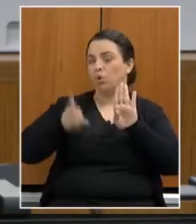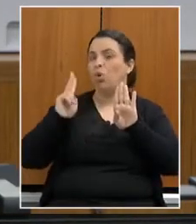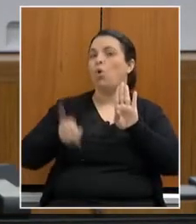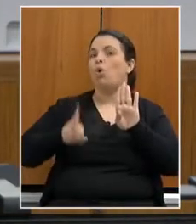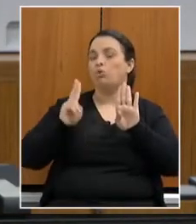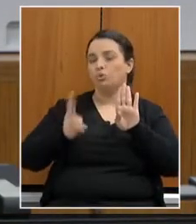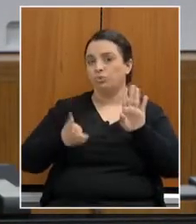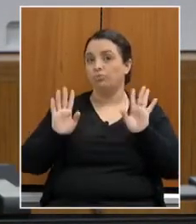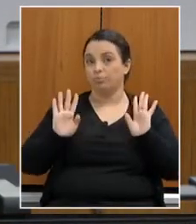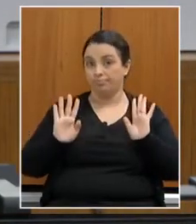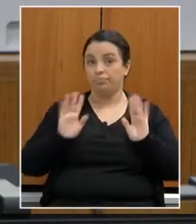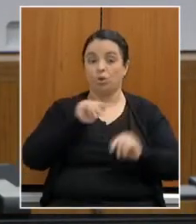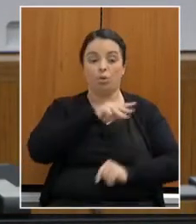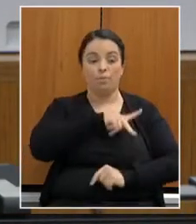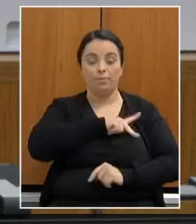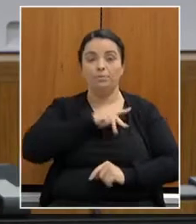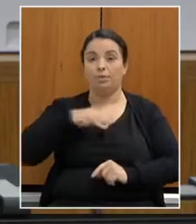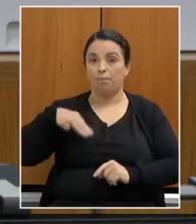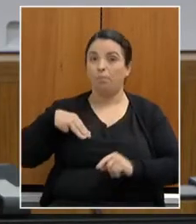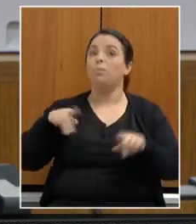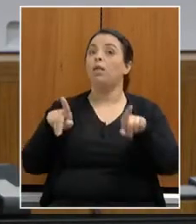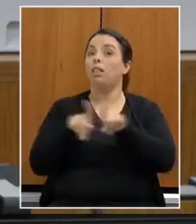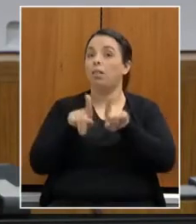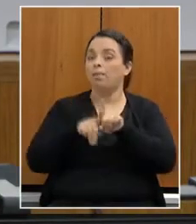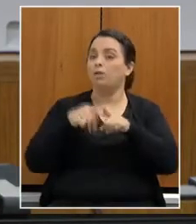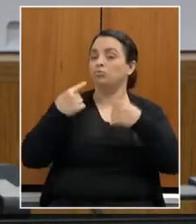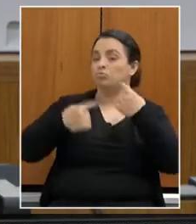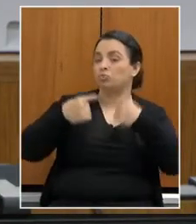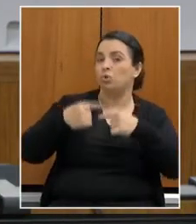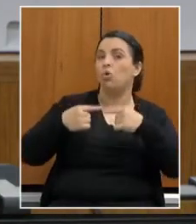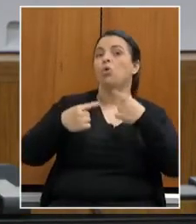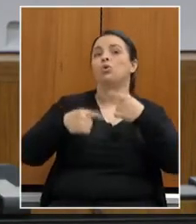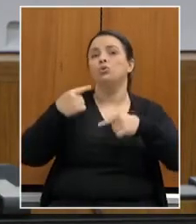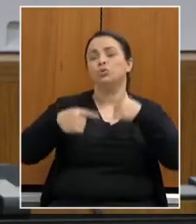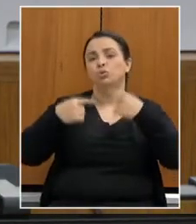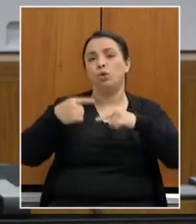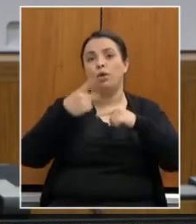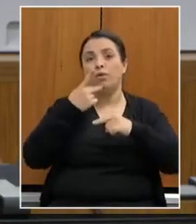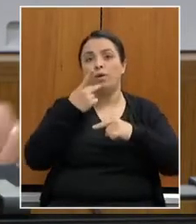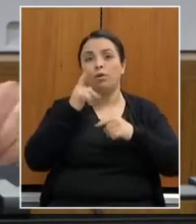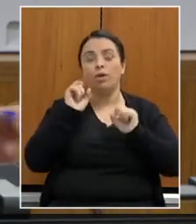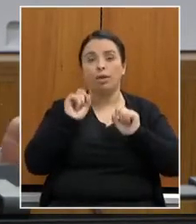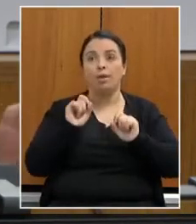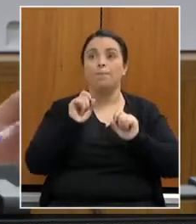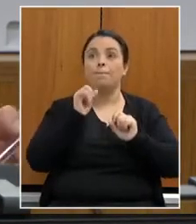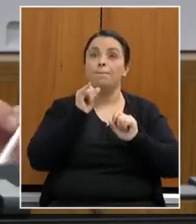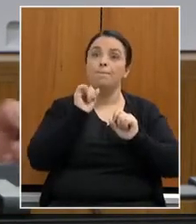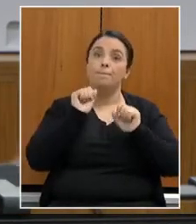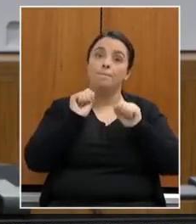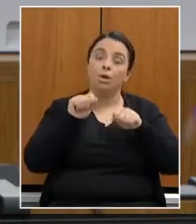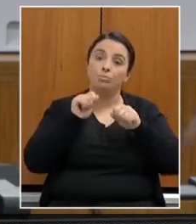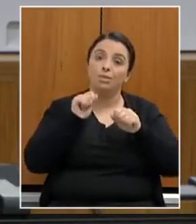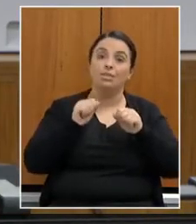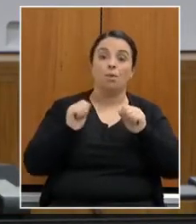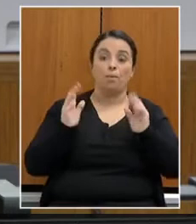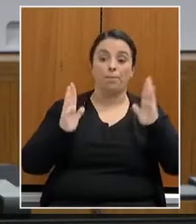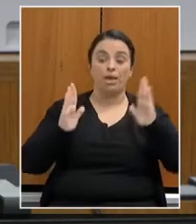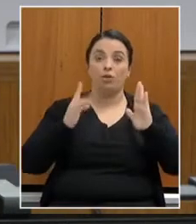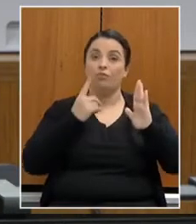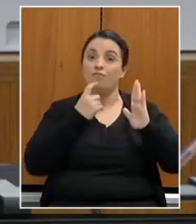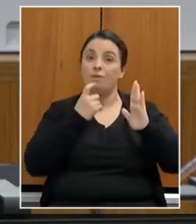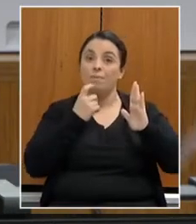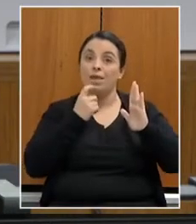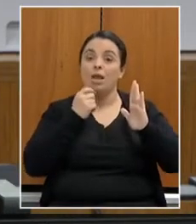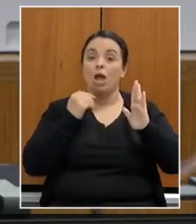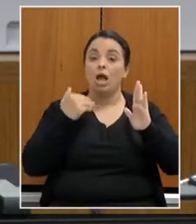Ministério Público faz parte também da discussão e o COSEMES também é a possibilidade do retorno gradual em onda vermelha em cenário não desfavorável